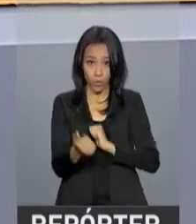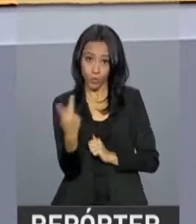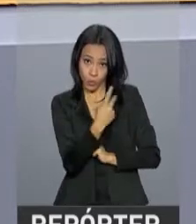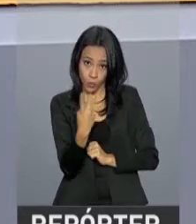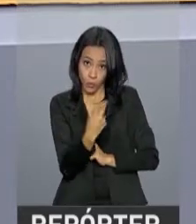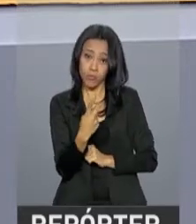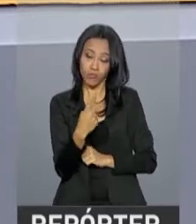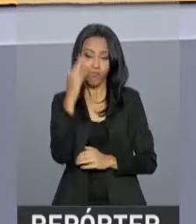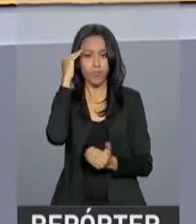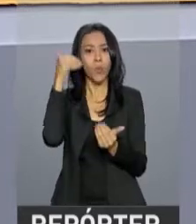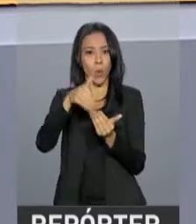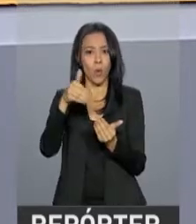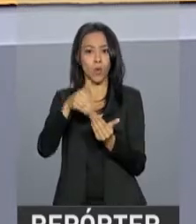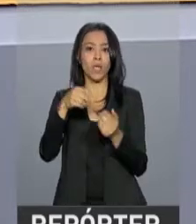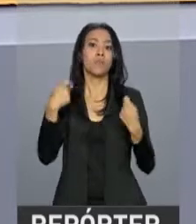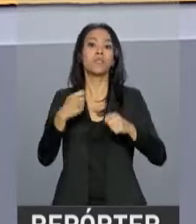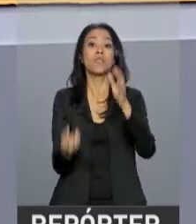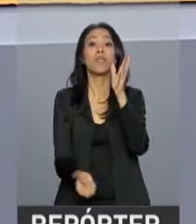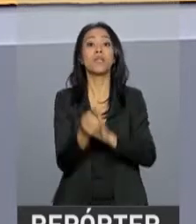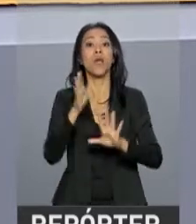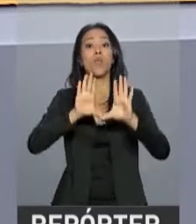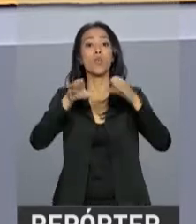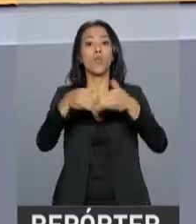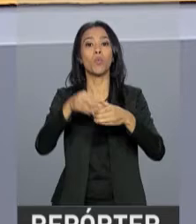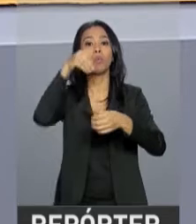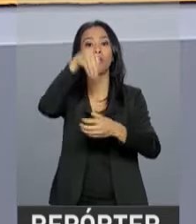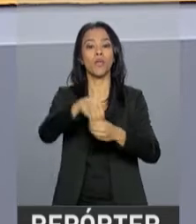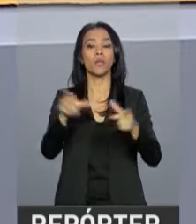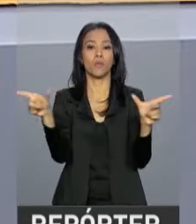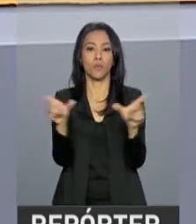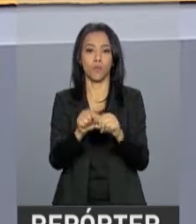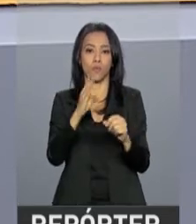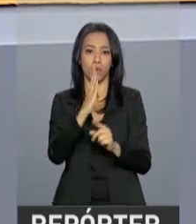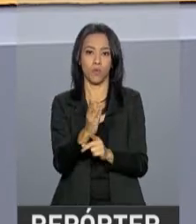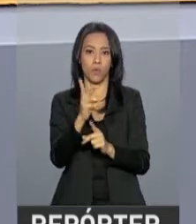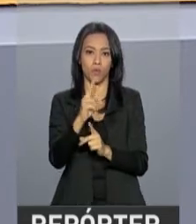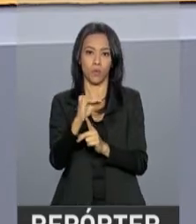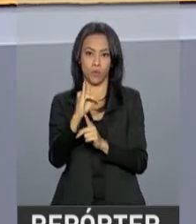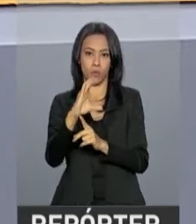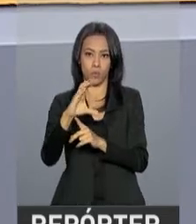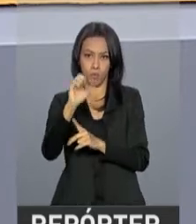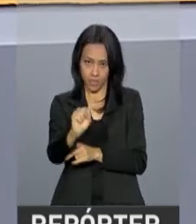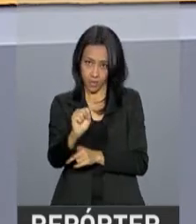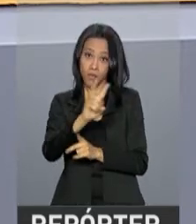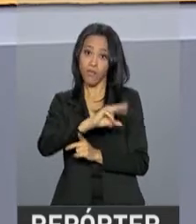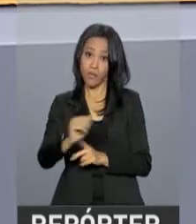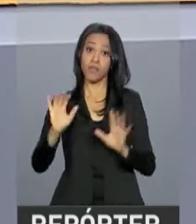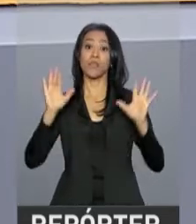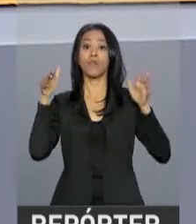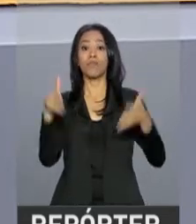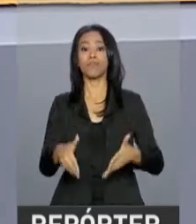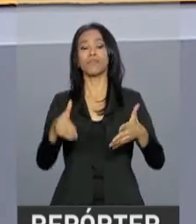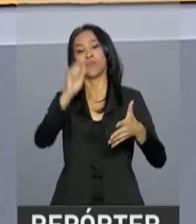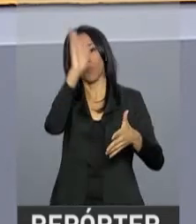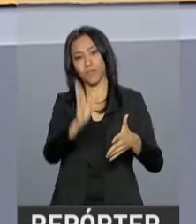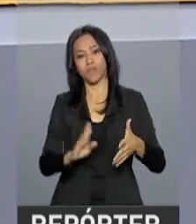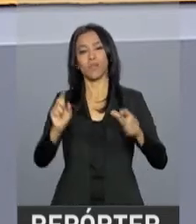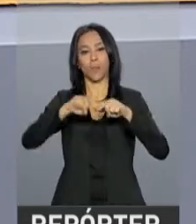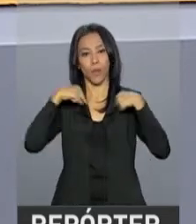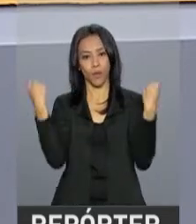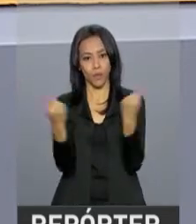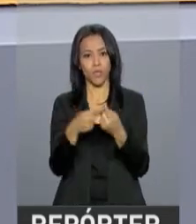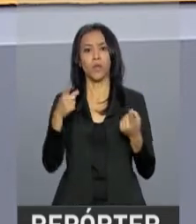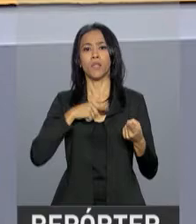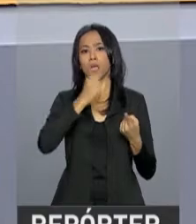criar um grupo dentro do brics para o debate na área o brasil sediará a cúpula dos brics no ano que vem o bloco reúne